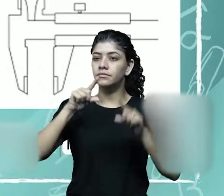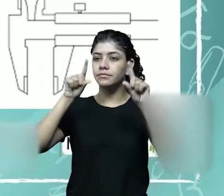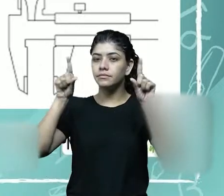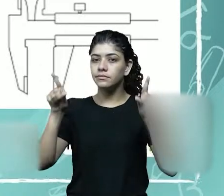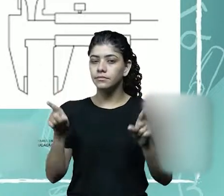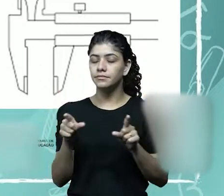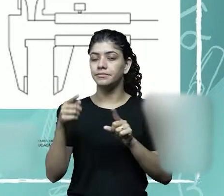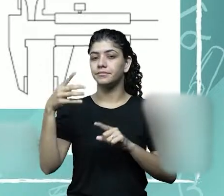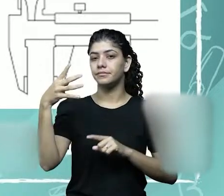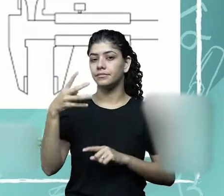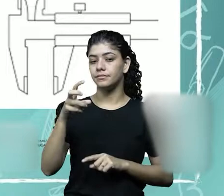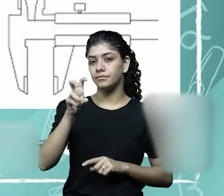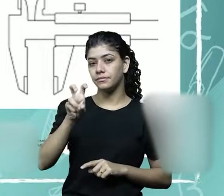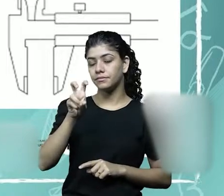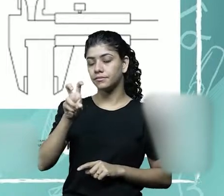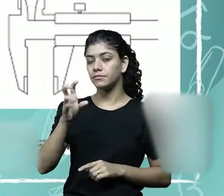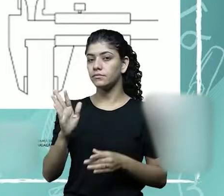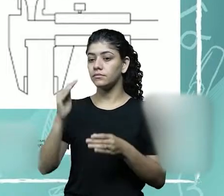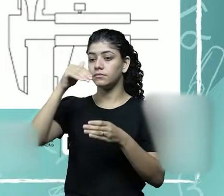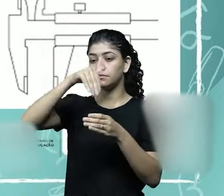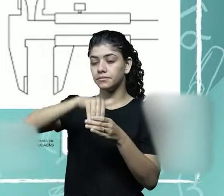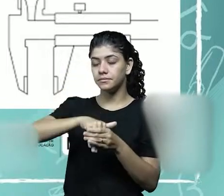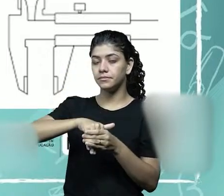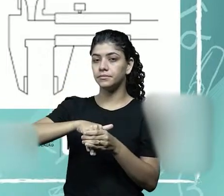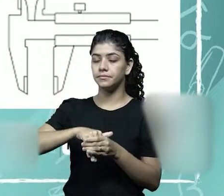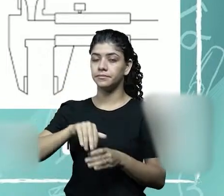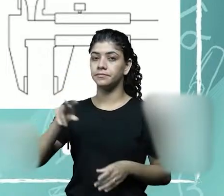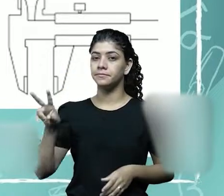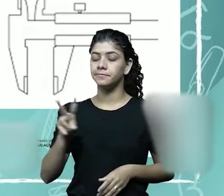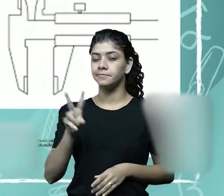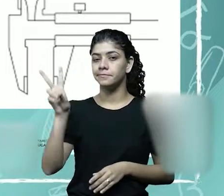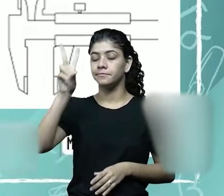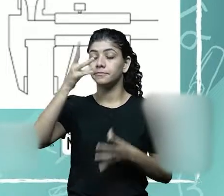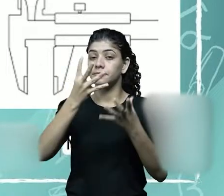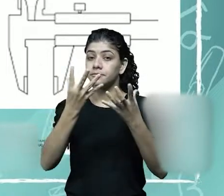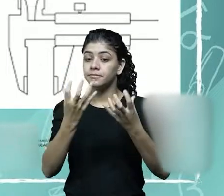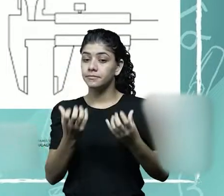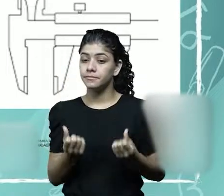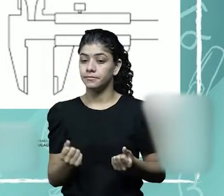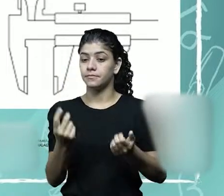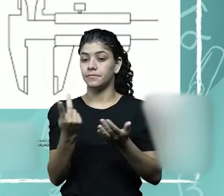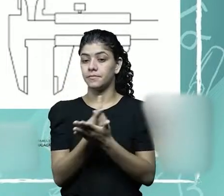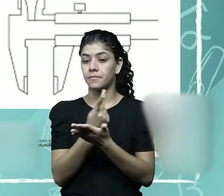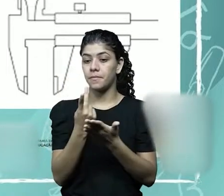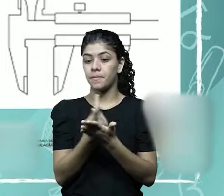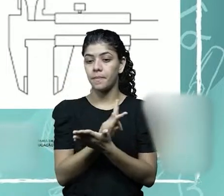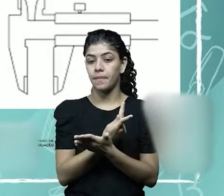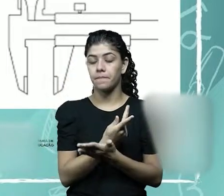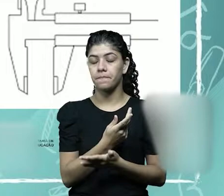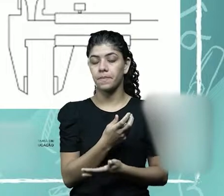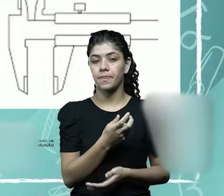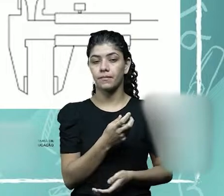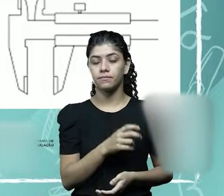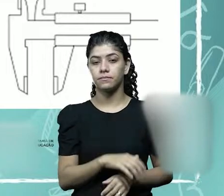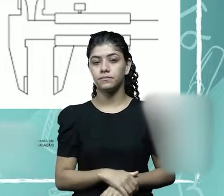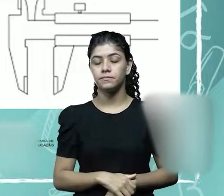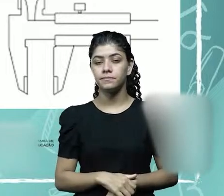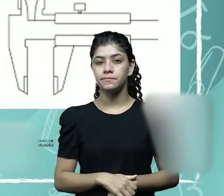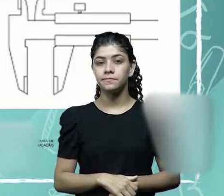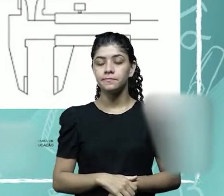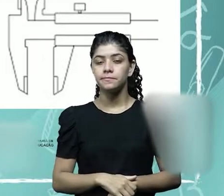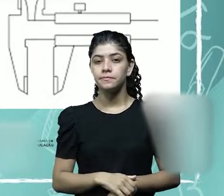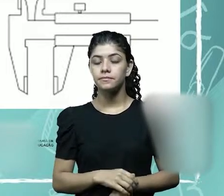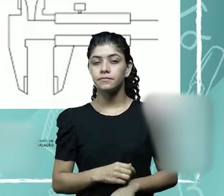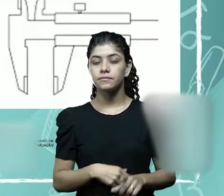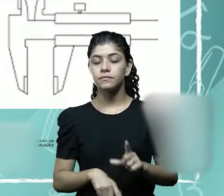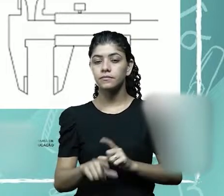é aquele que está dentro do valor aceitável, dentro da tolerância aceitável para um erro numa